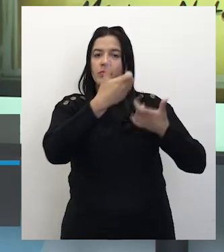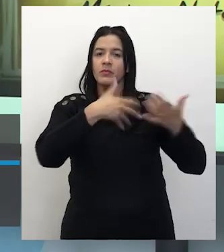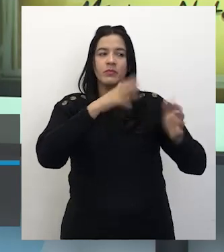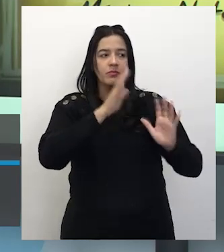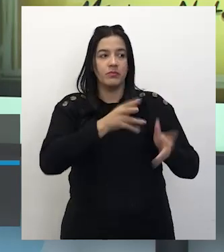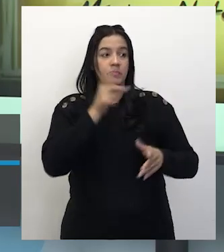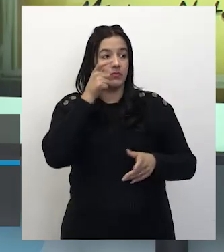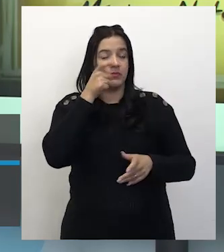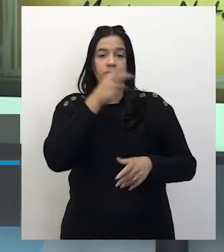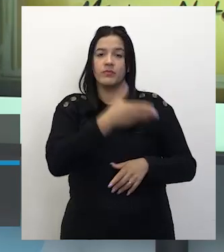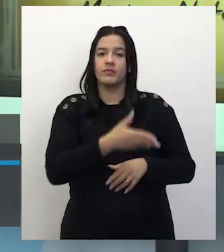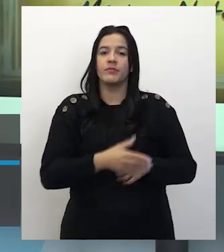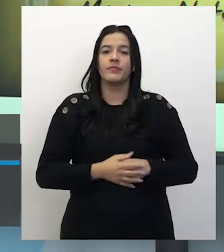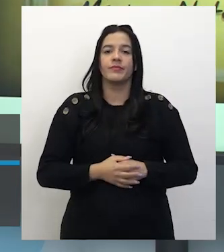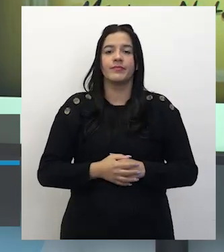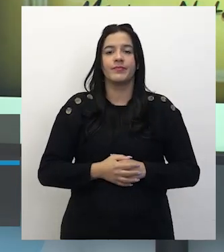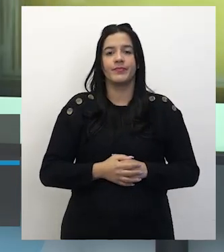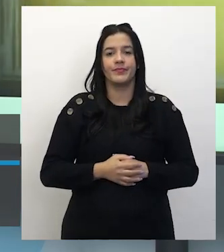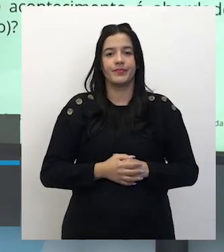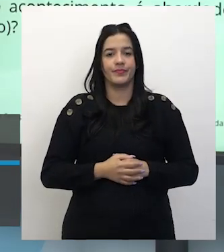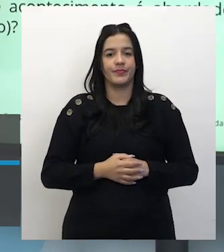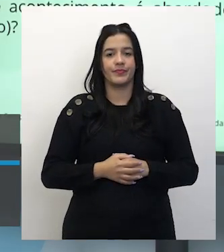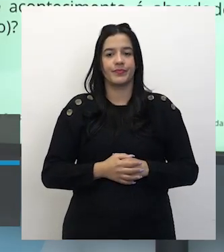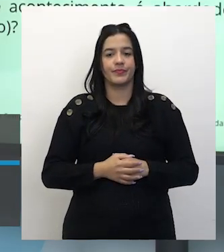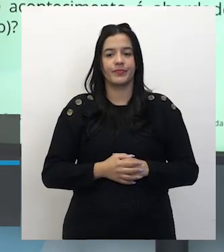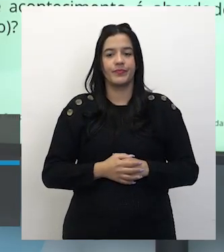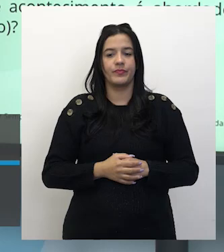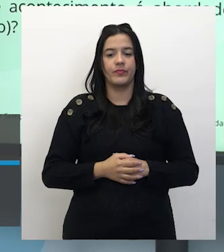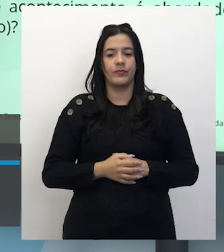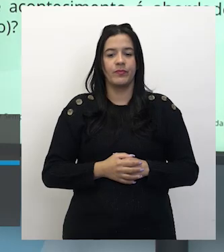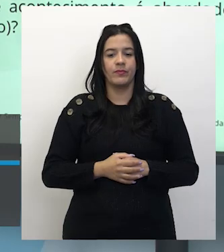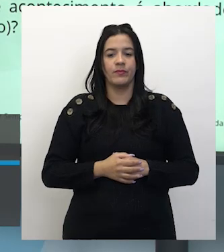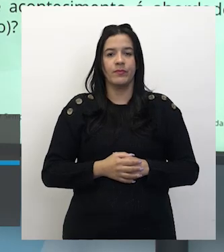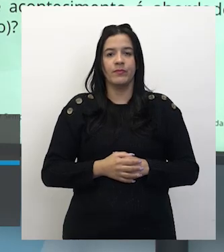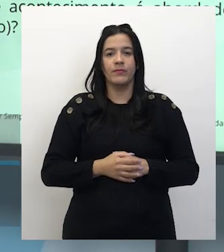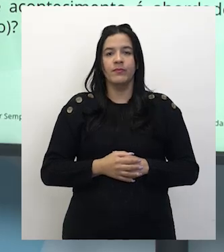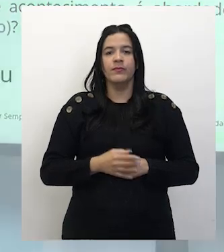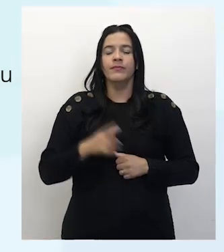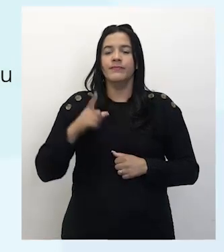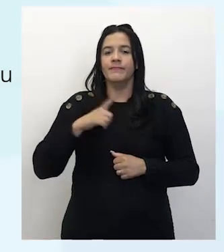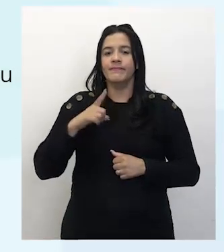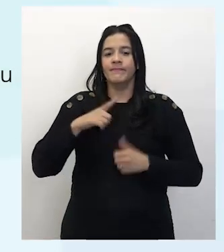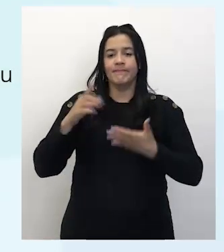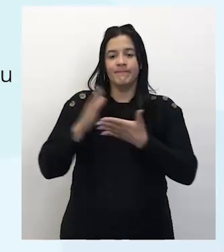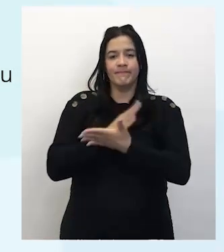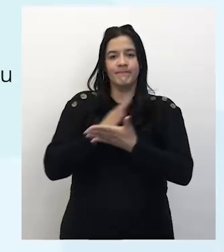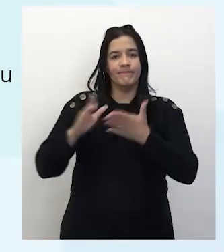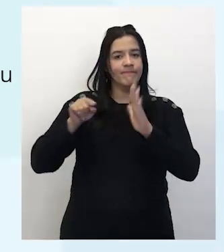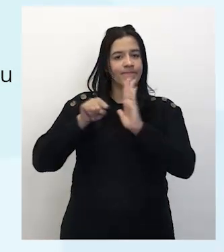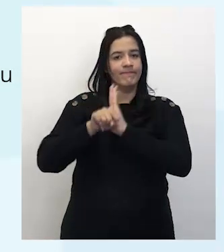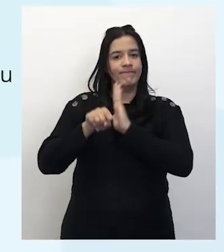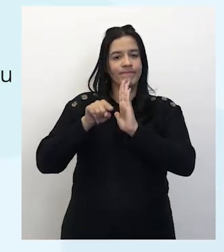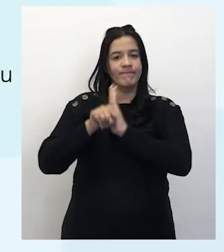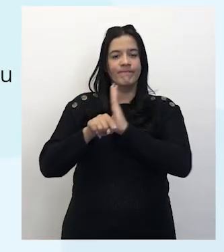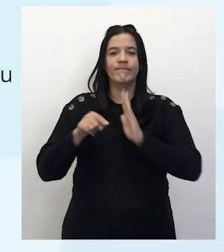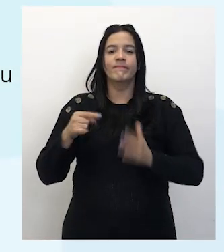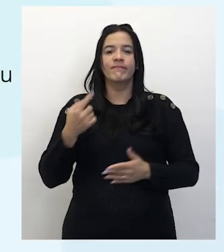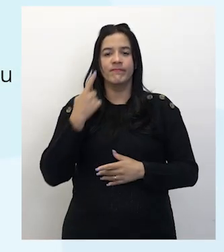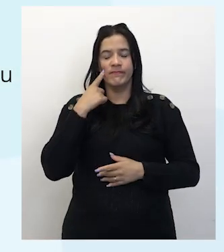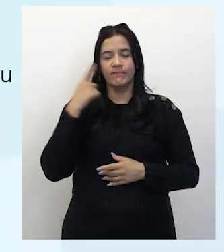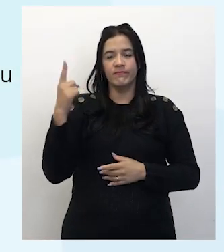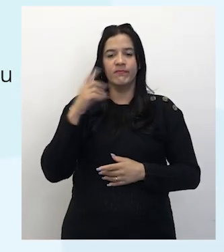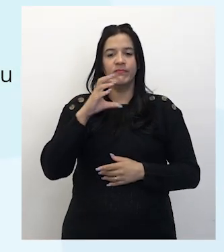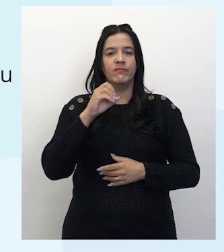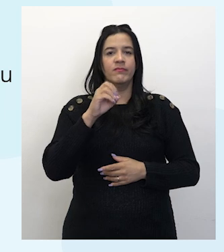bom? Continuando, então. Vamos lá. Aí temos algumas perguntinhas referente aos cordéis,